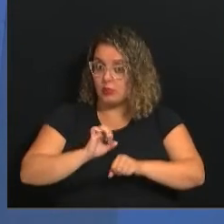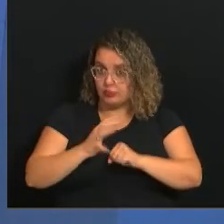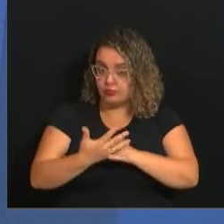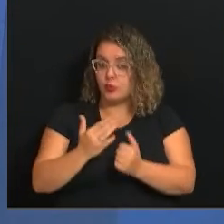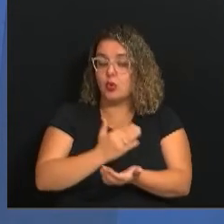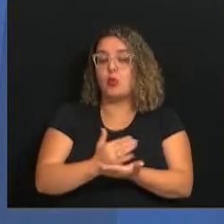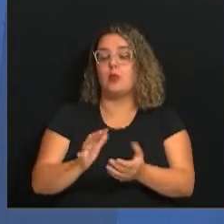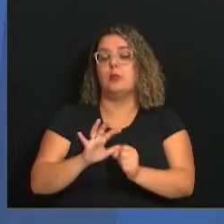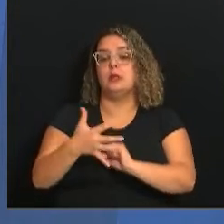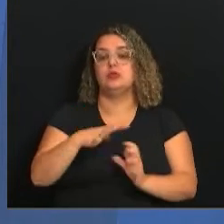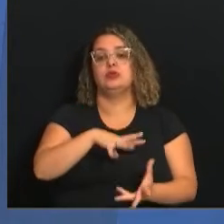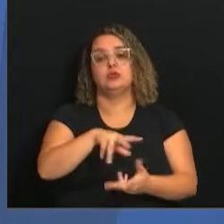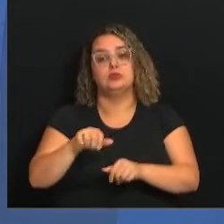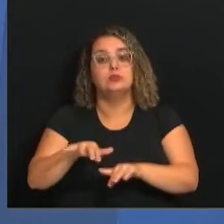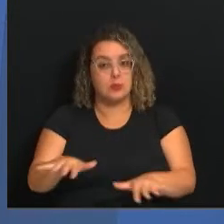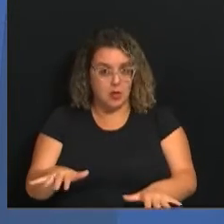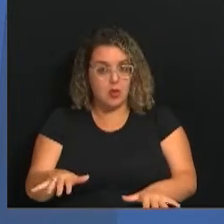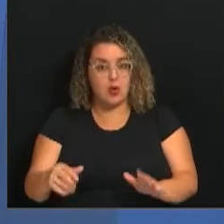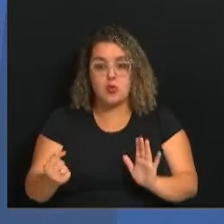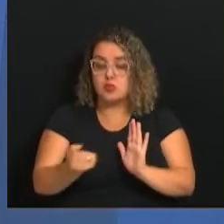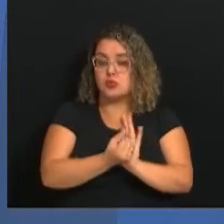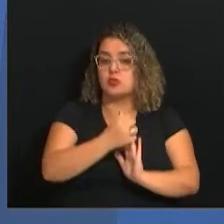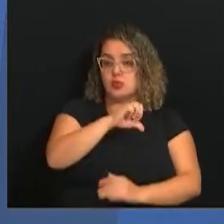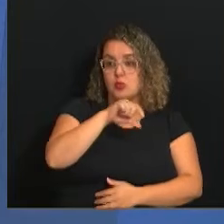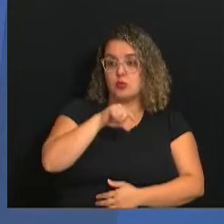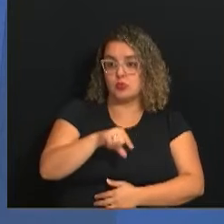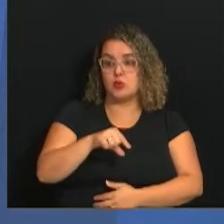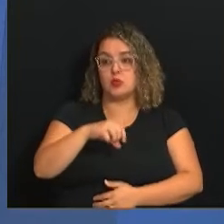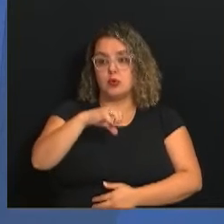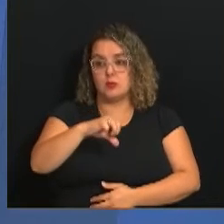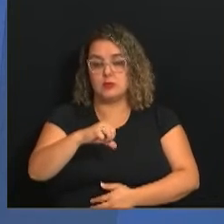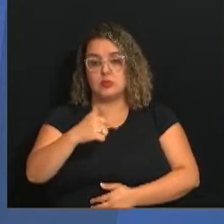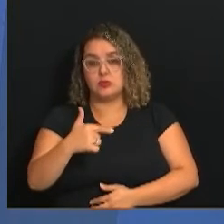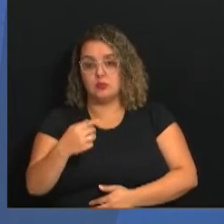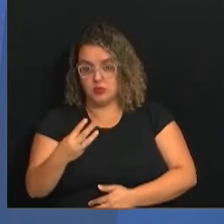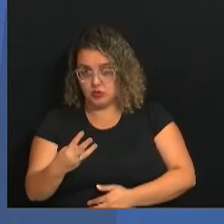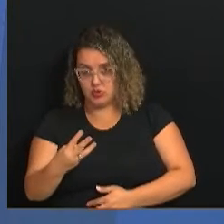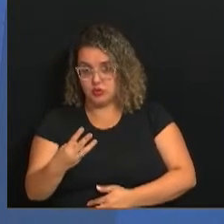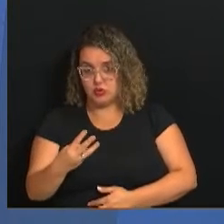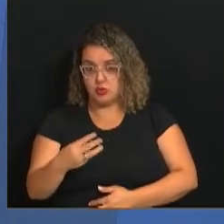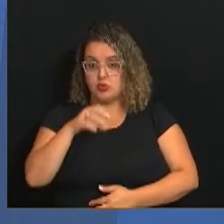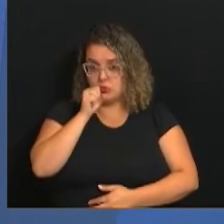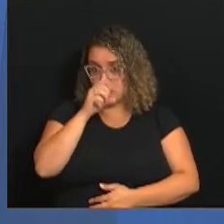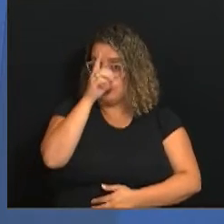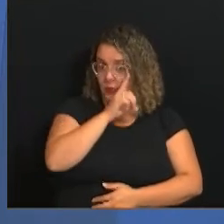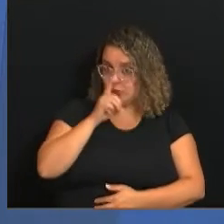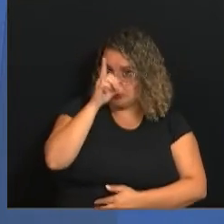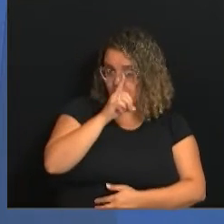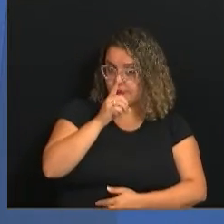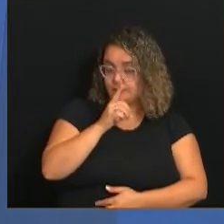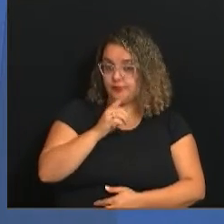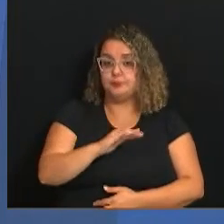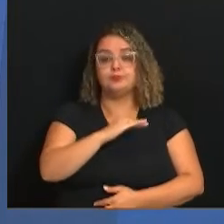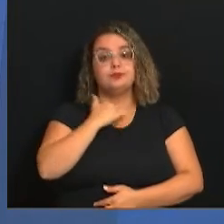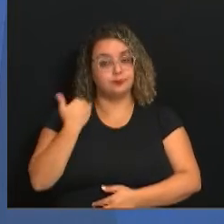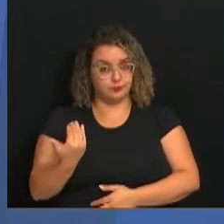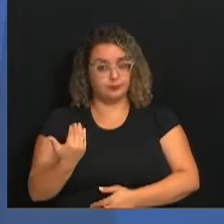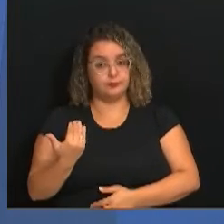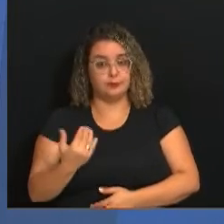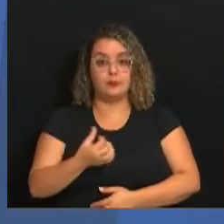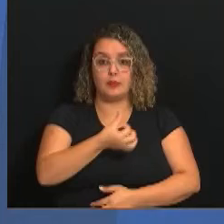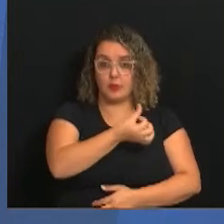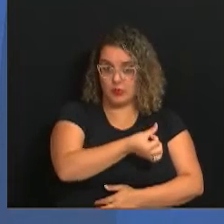Eliane. 1h06, a gente segue aqui com o nosso Câmara Notícia, porque a Mina Abreu já está aqui nos nossos estúdios,